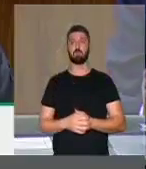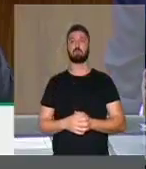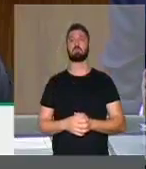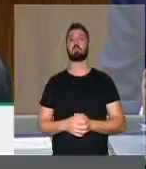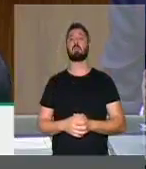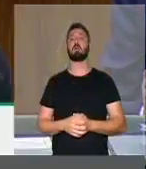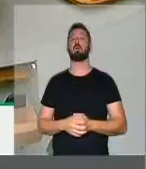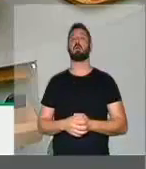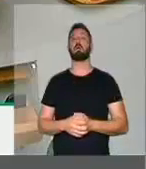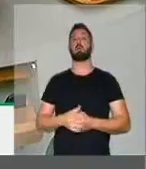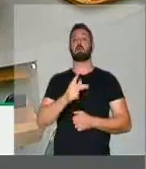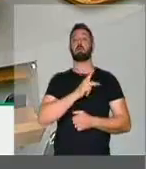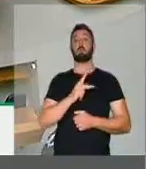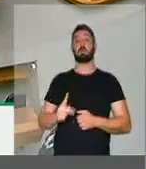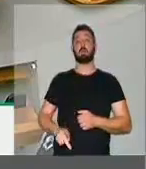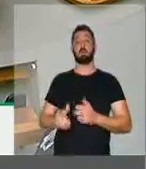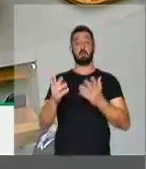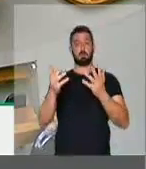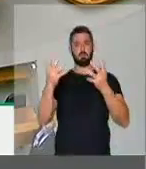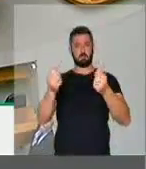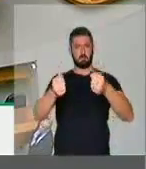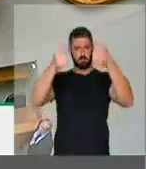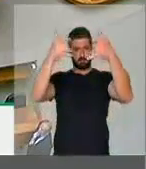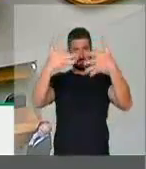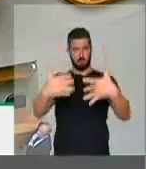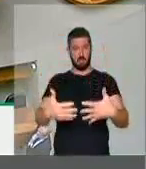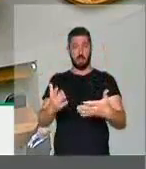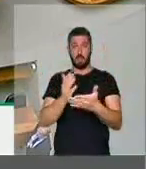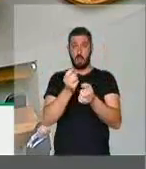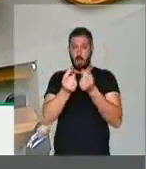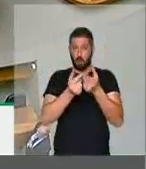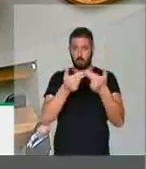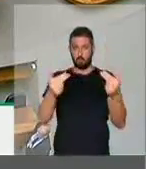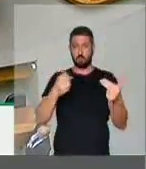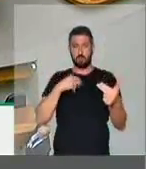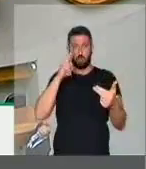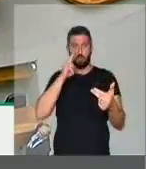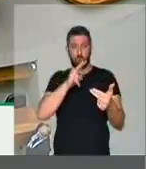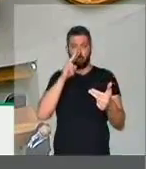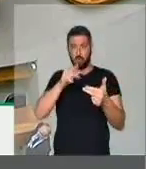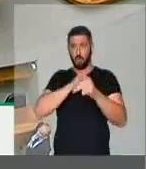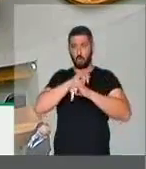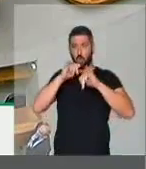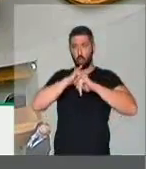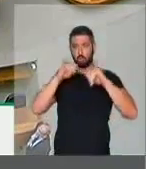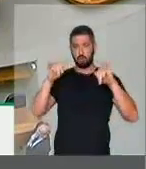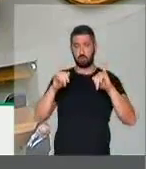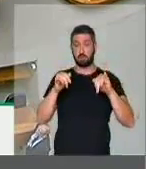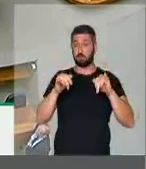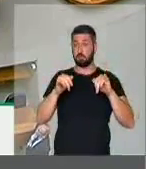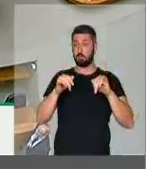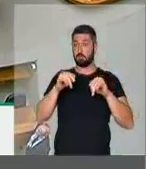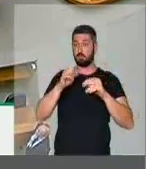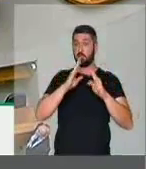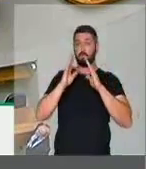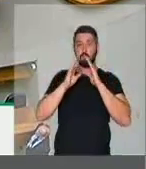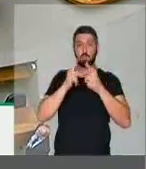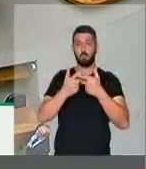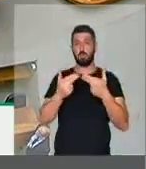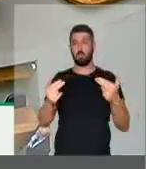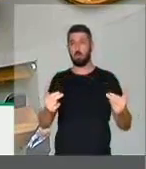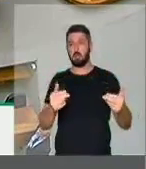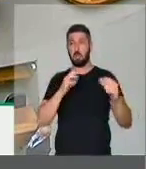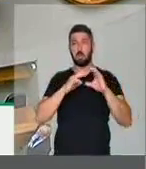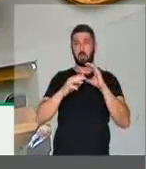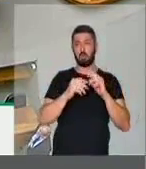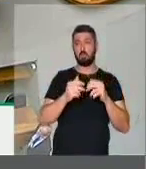tribuna. Senhor presidente, vamos esclarecer algumas coisas aqui. Eu tenho visto algumas notícias nas redes sociais, nas